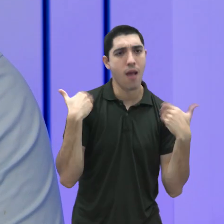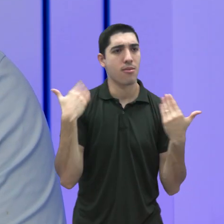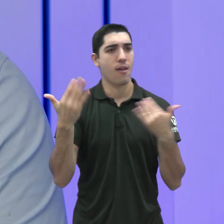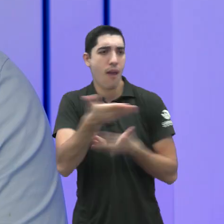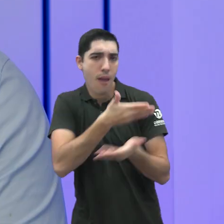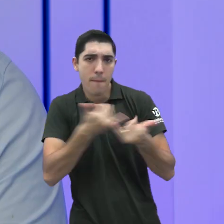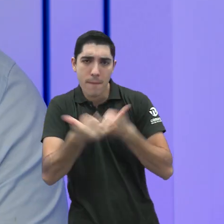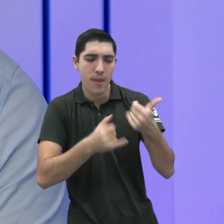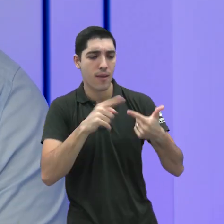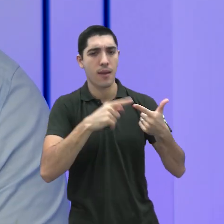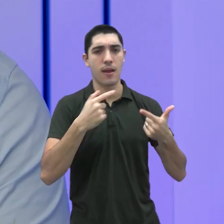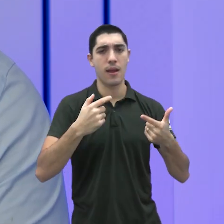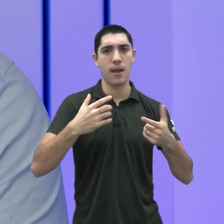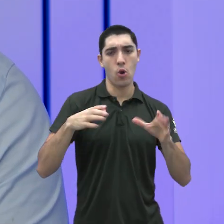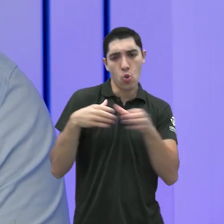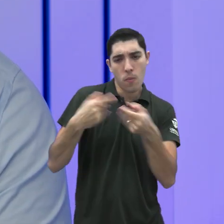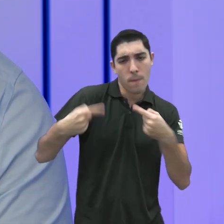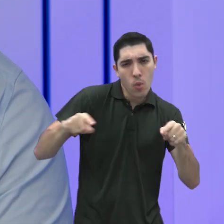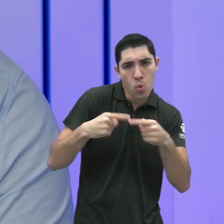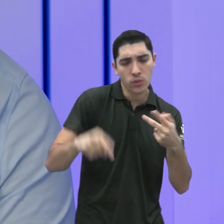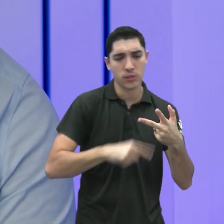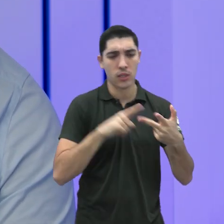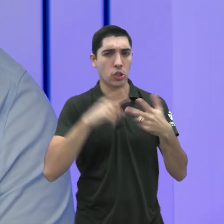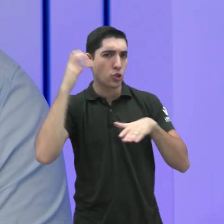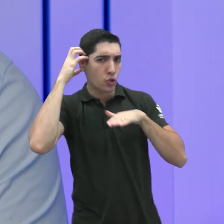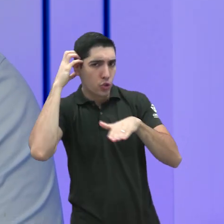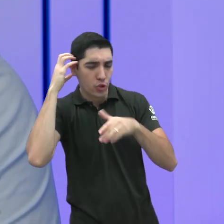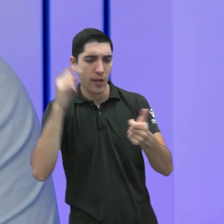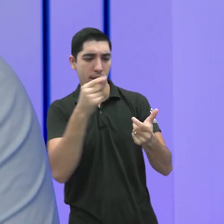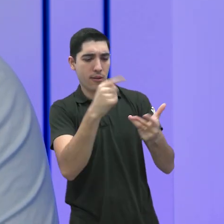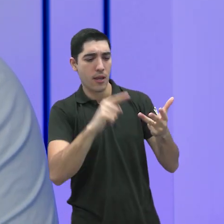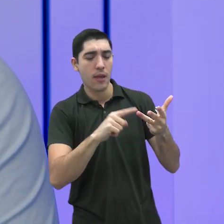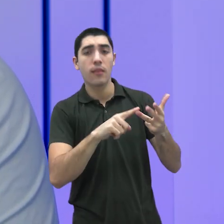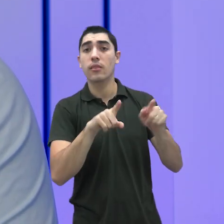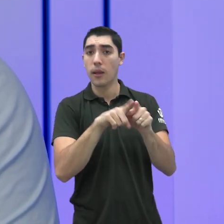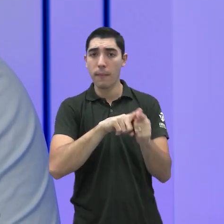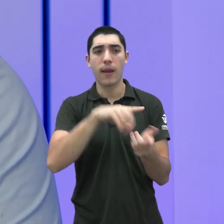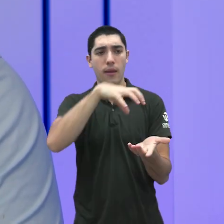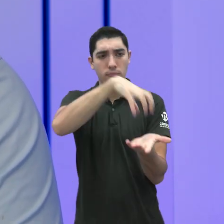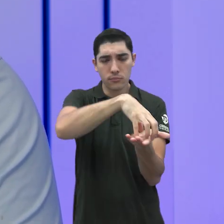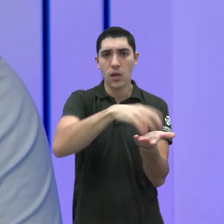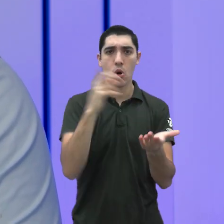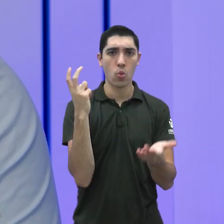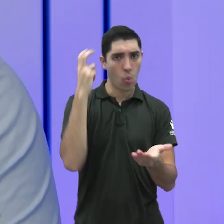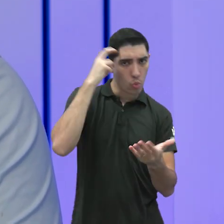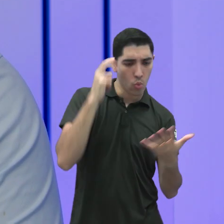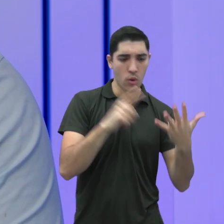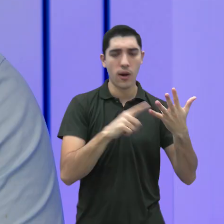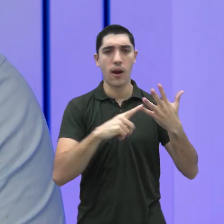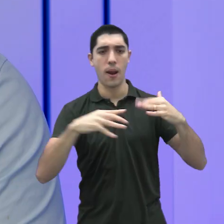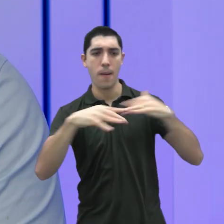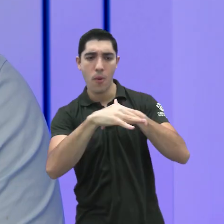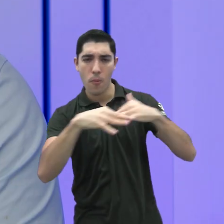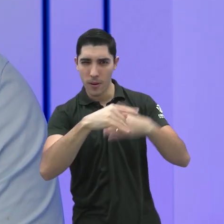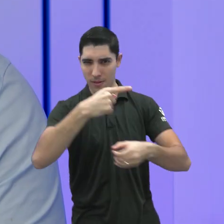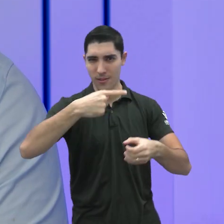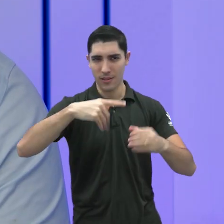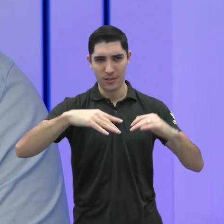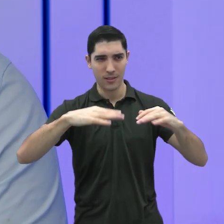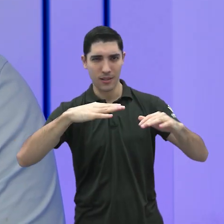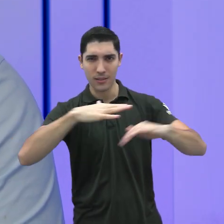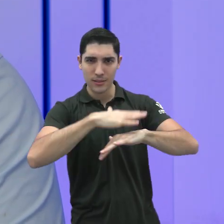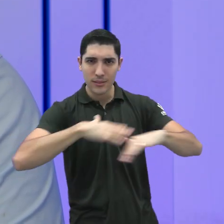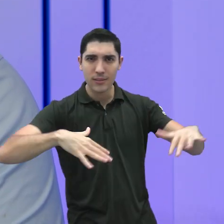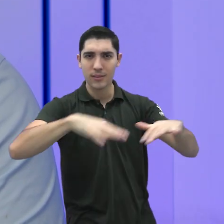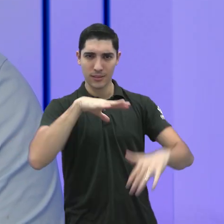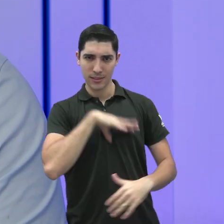tem atendimentos que é da Fundação Cultural, mobilidade urbana, outras secretarias da prefeitura, e alguns atendimentos como o PAT